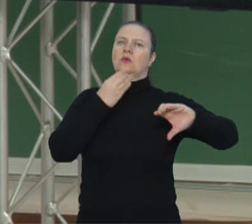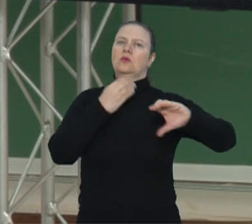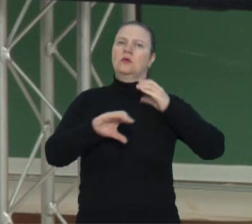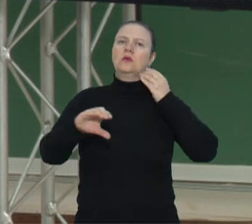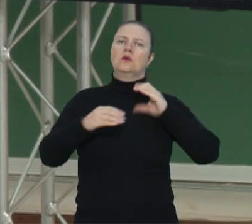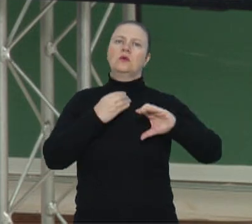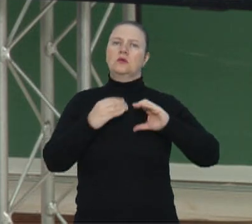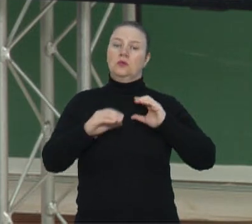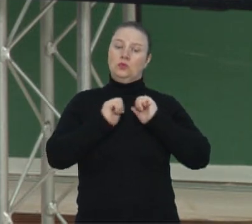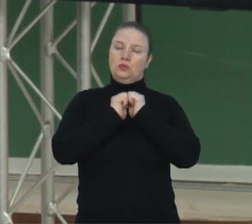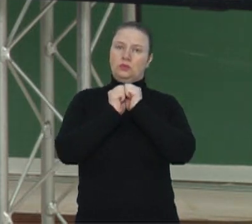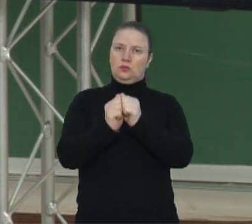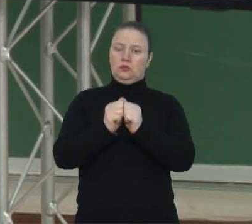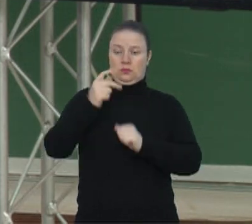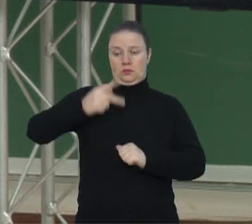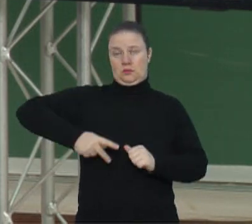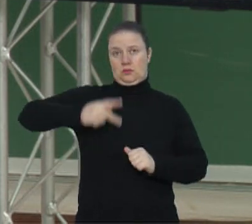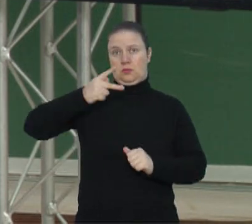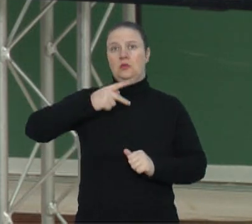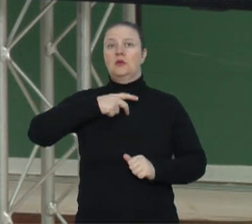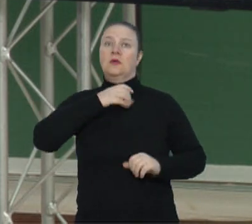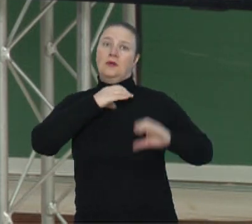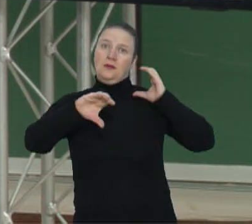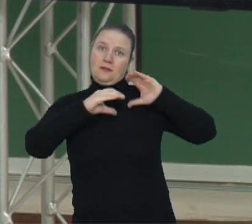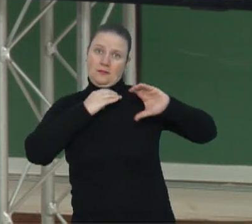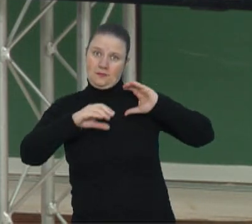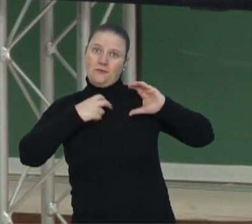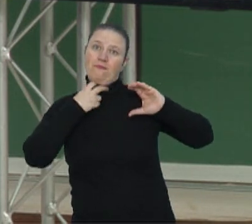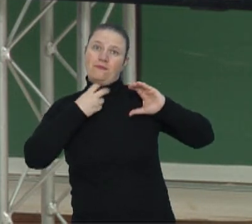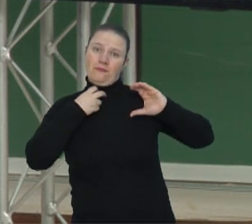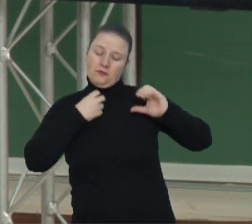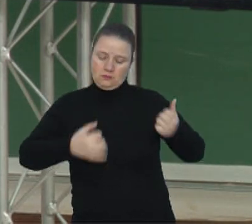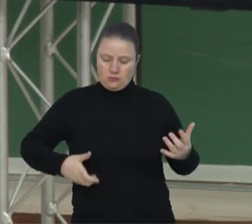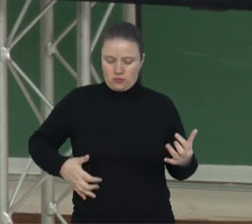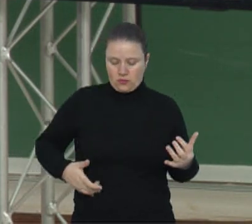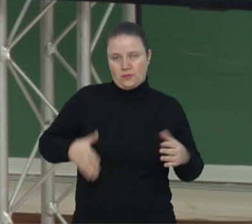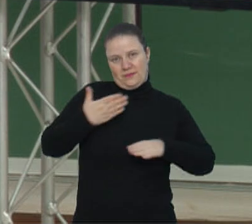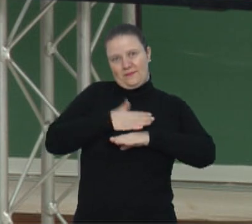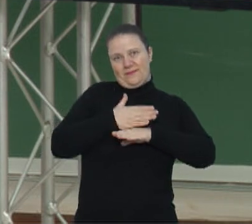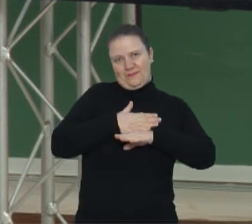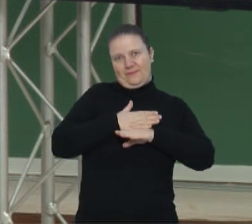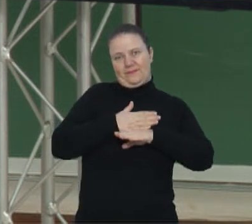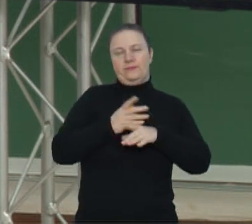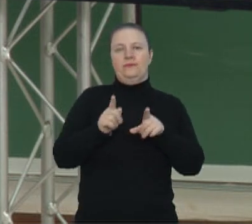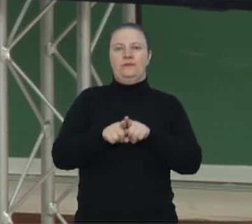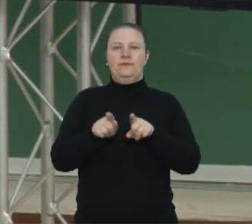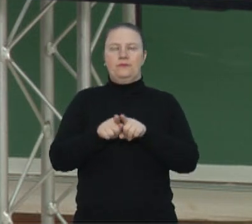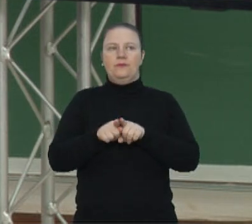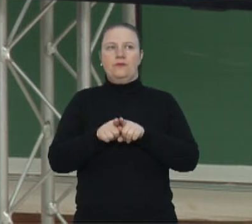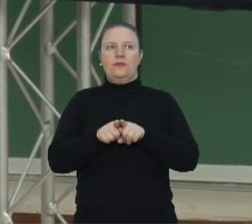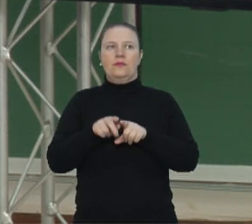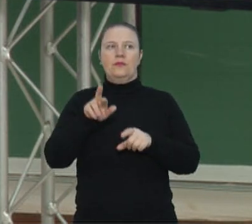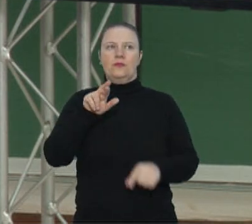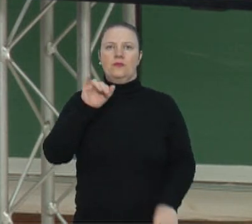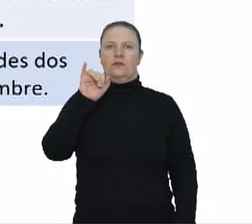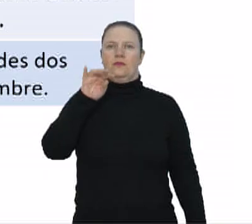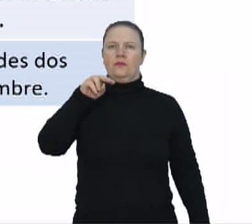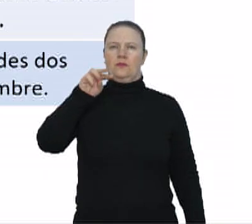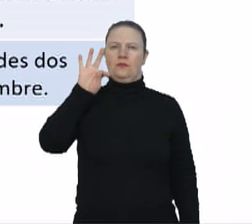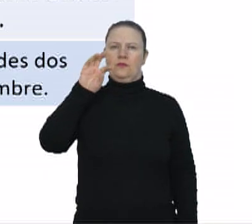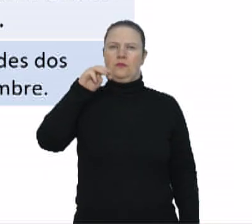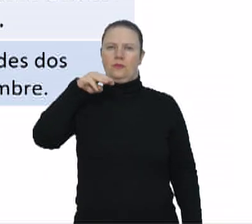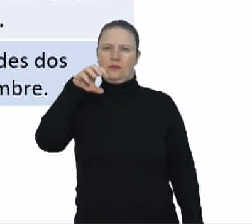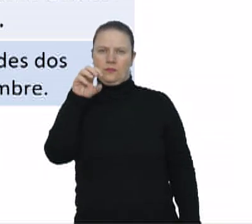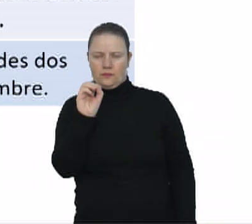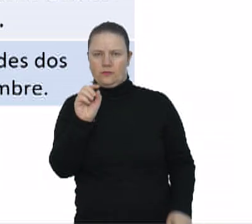esse acompanhamento. Já o ritmo, ele tem a ver com ordem e proporção com que são distribuídos os